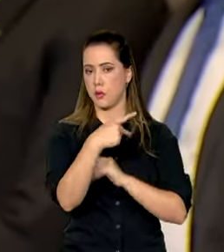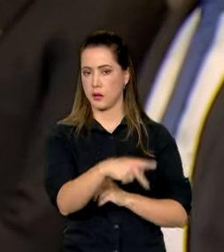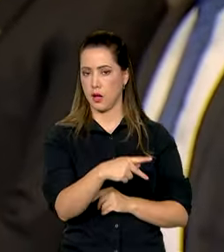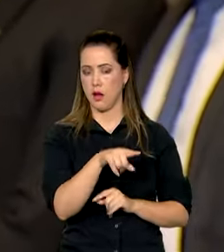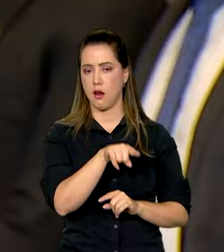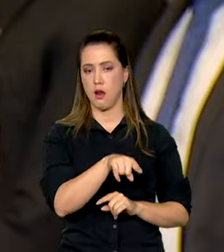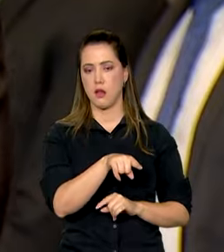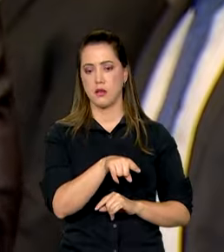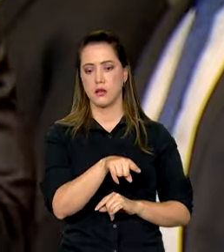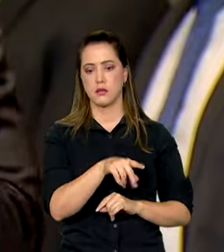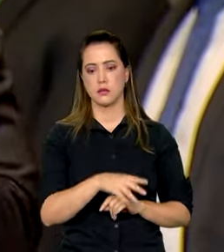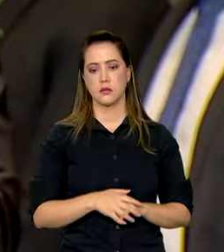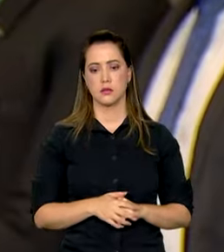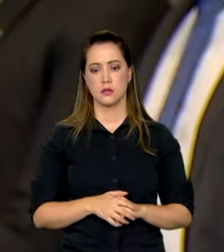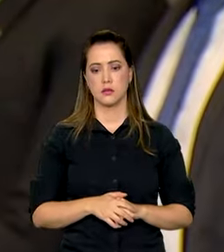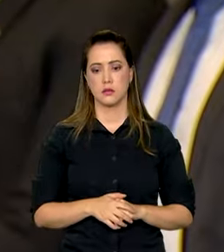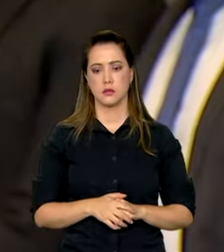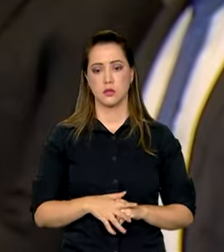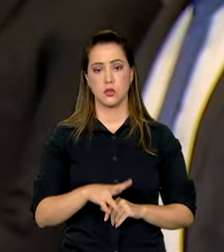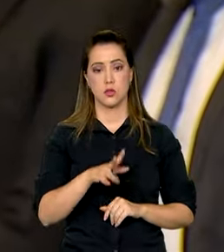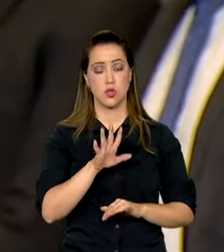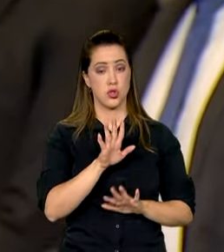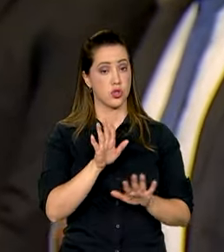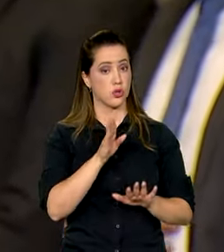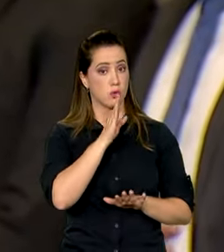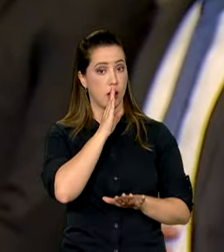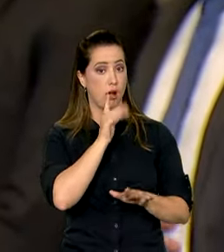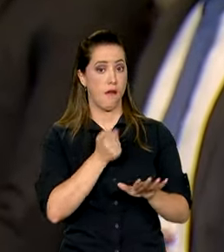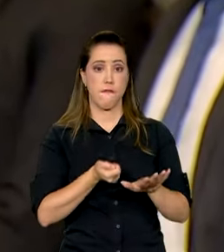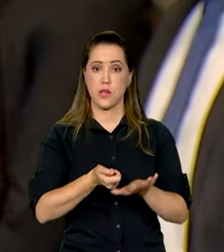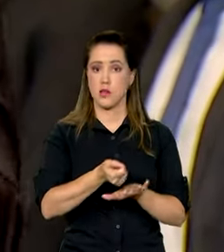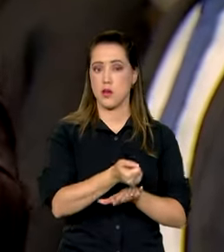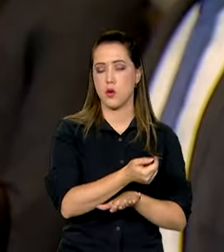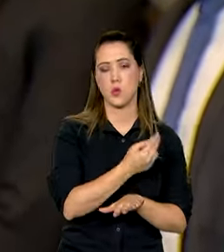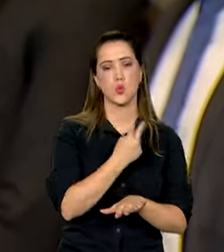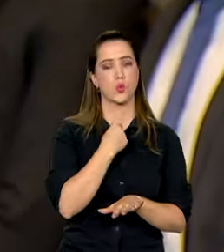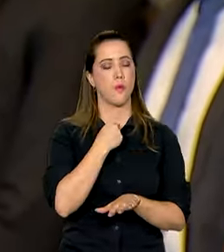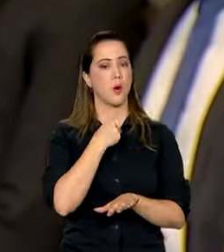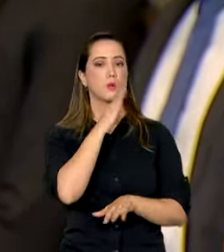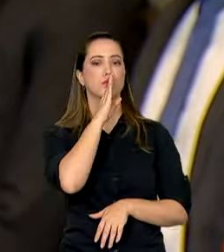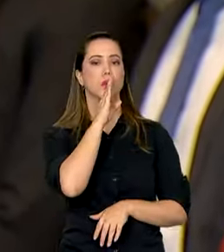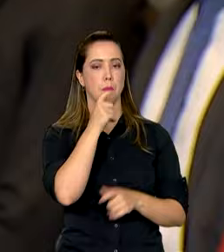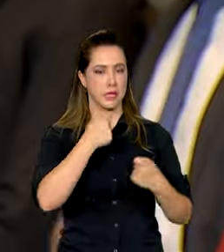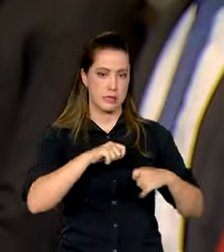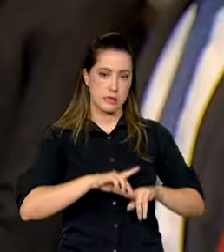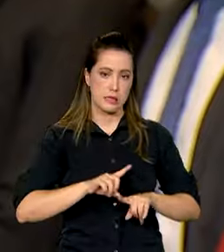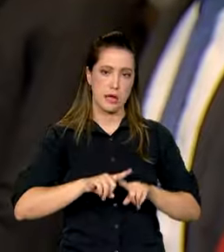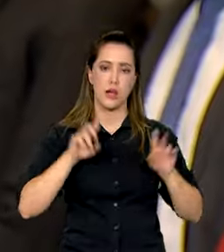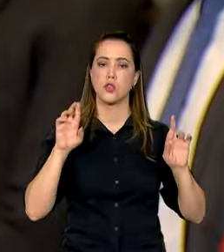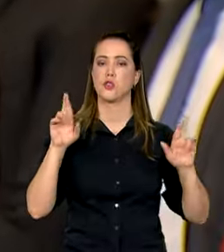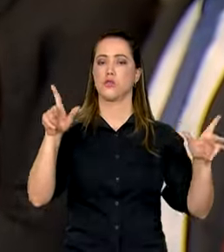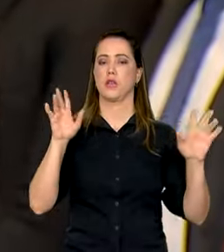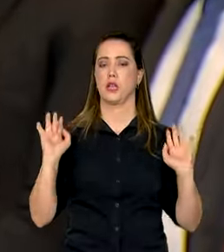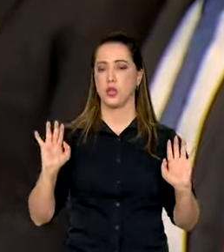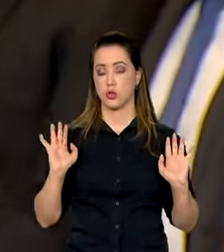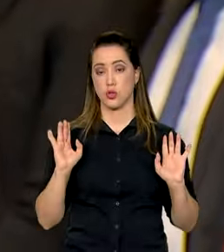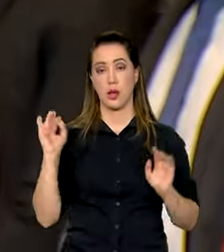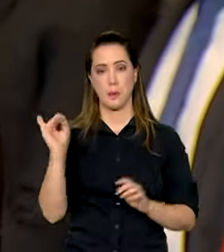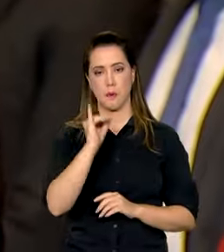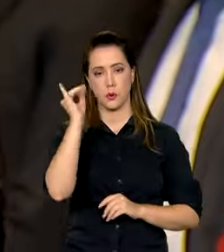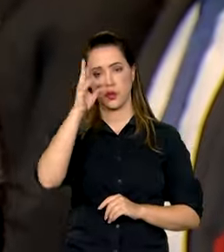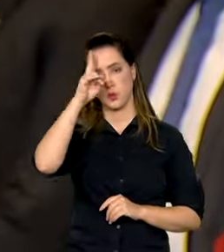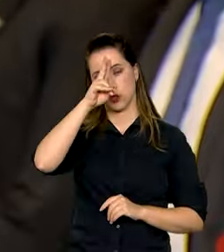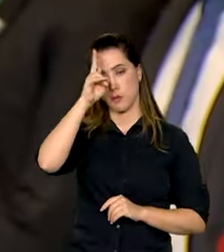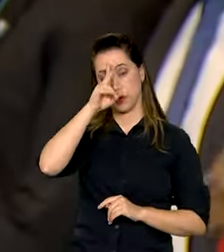de não disseminar desinformação. São coisas diferentes, são coisas que são importantes da gente